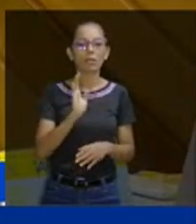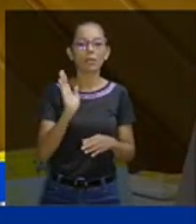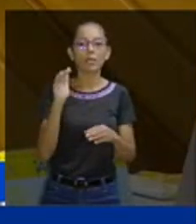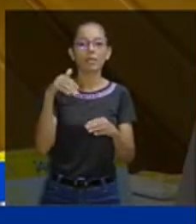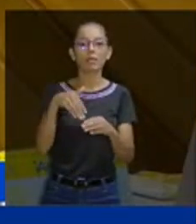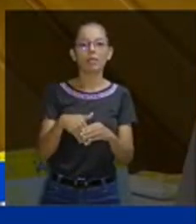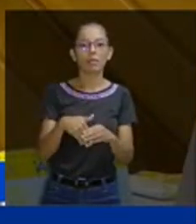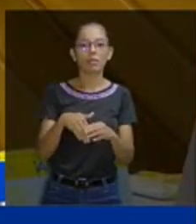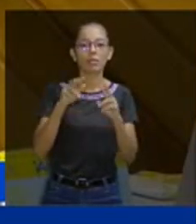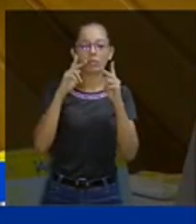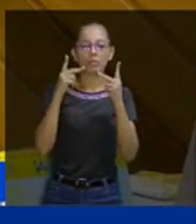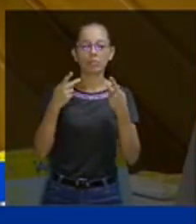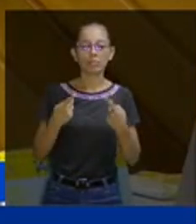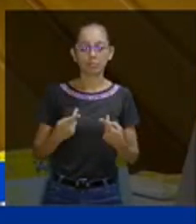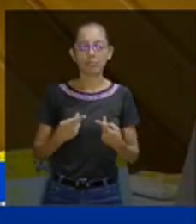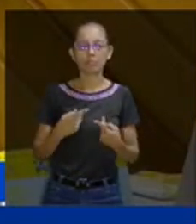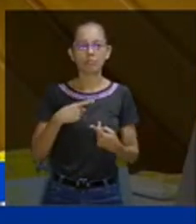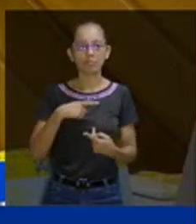dela.